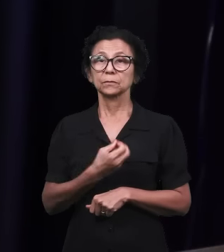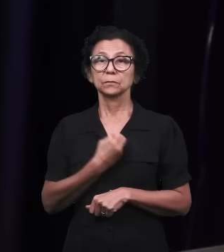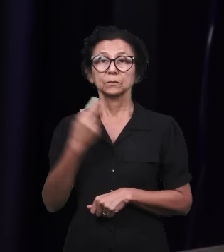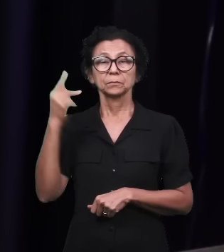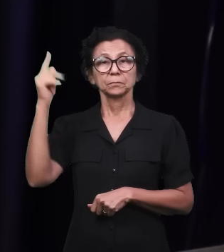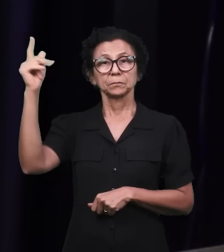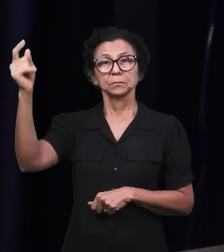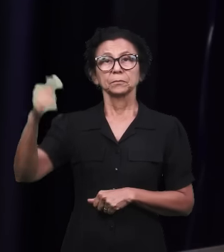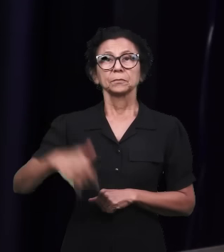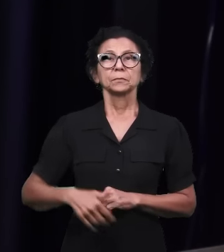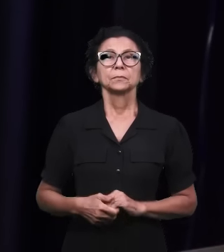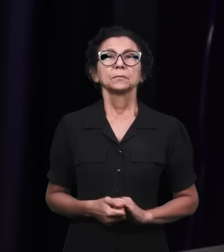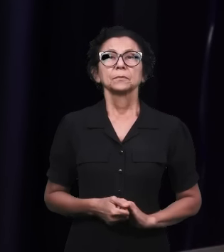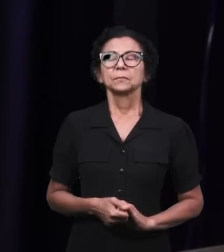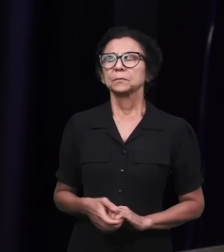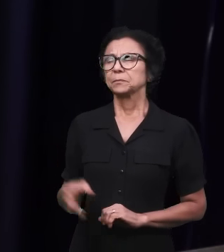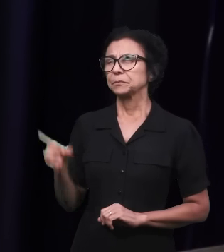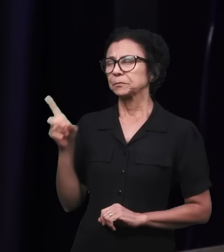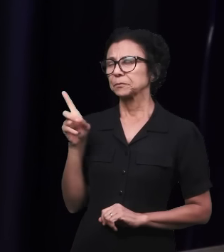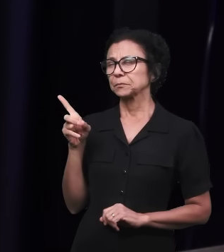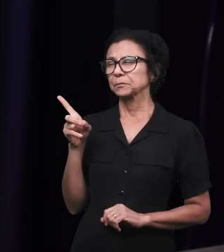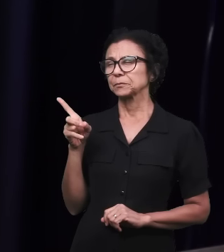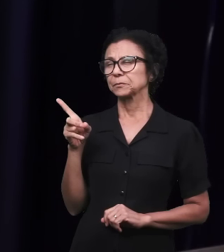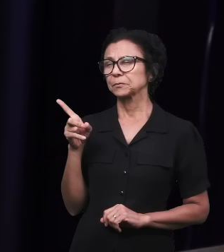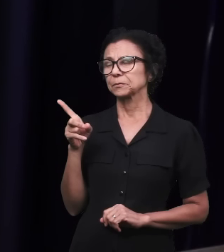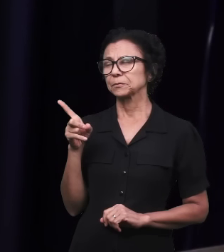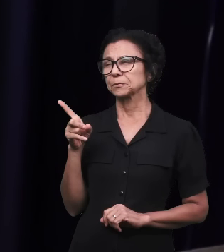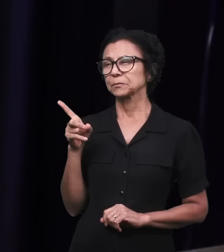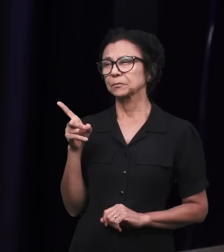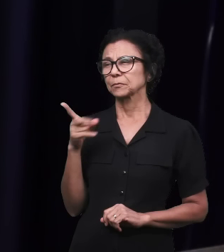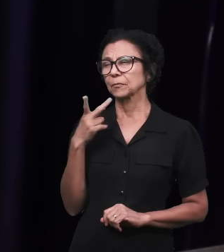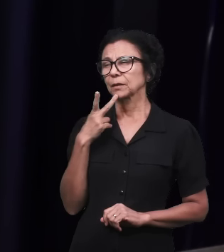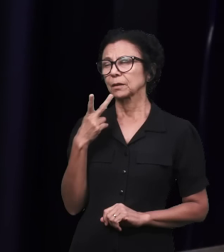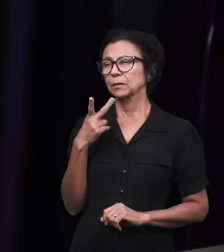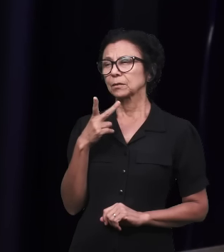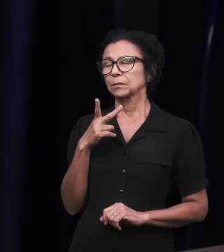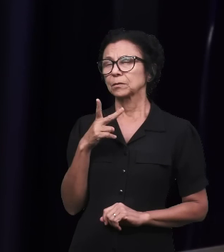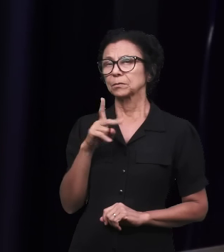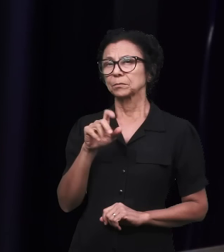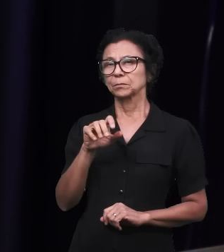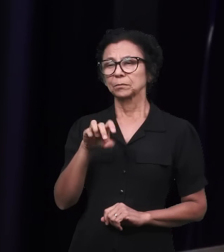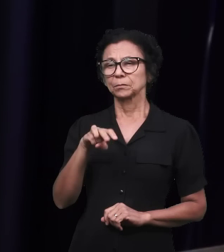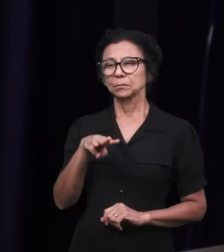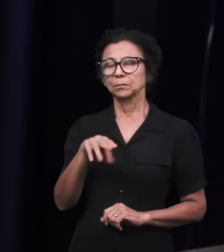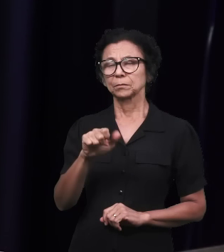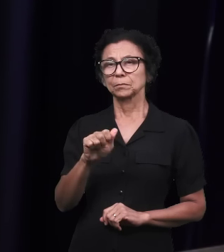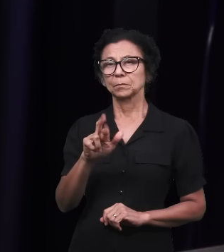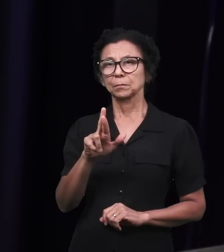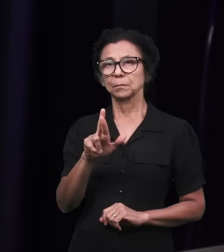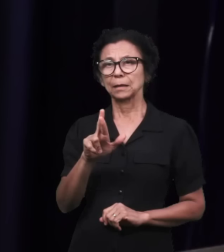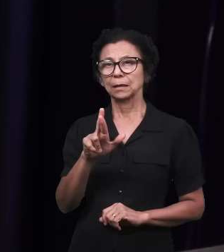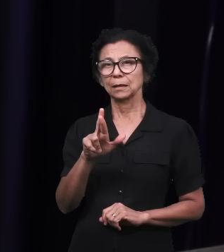falou sobre o Mar Morto. A expressão morte, ela é muito